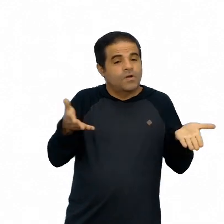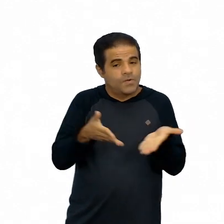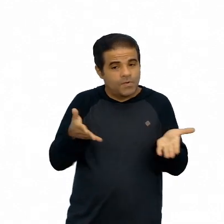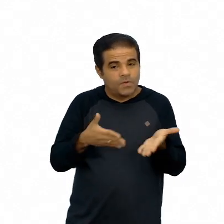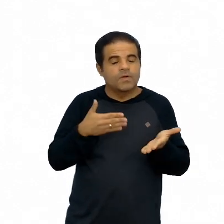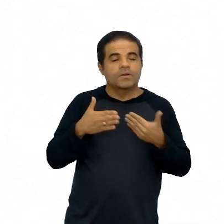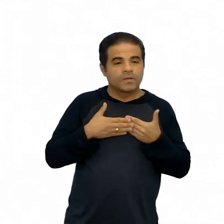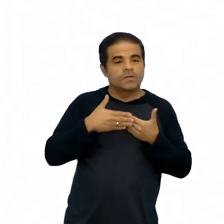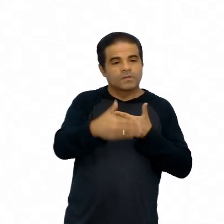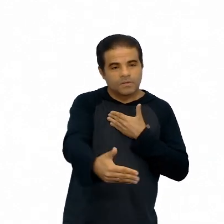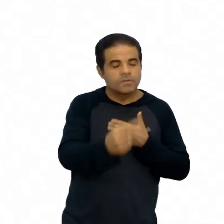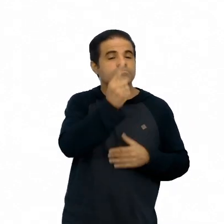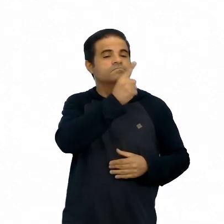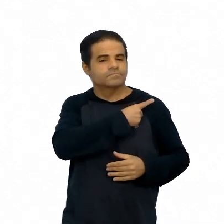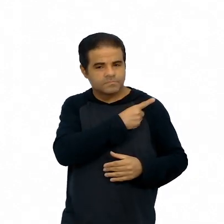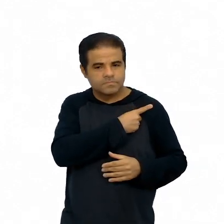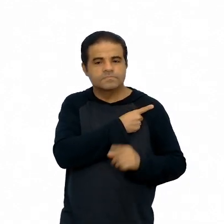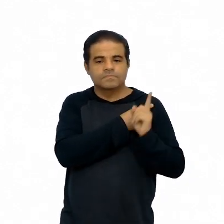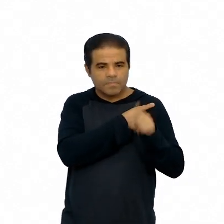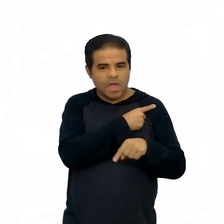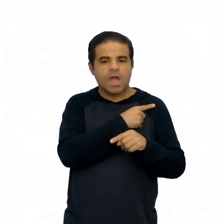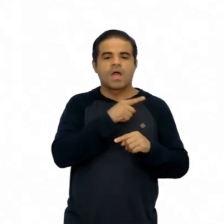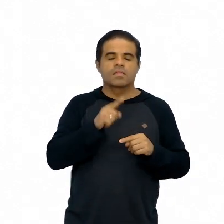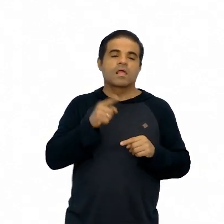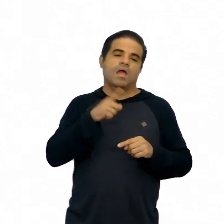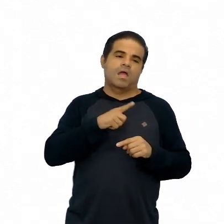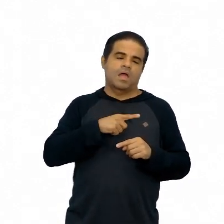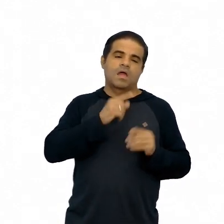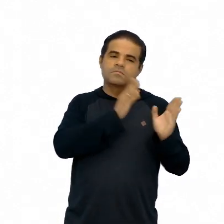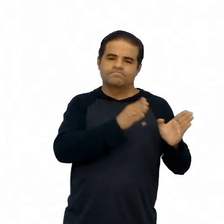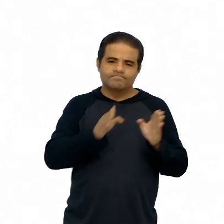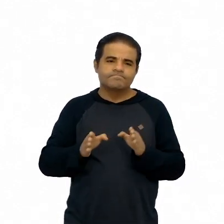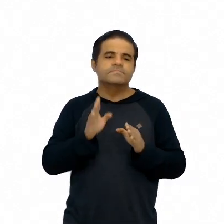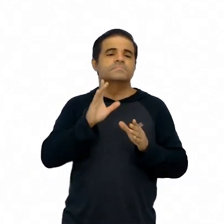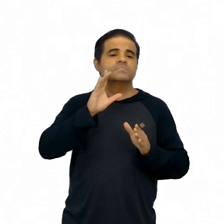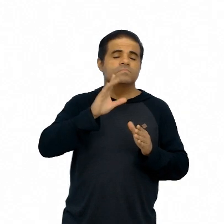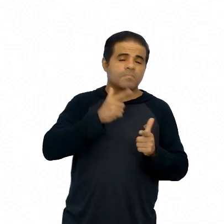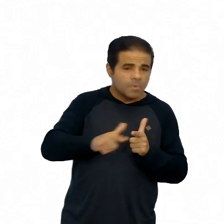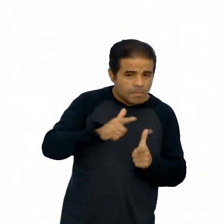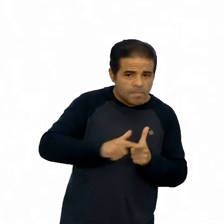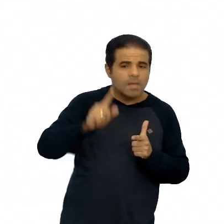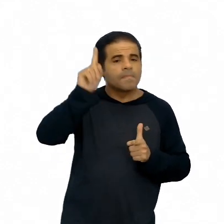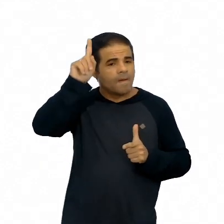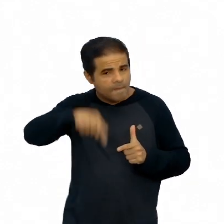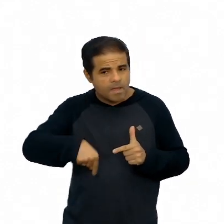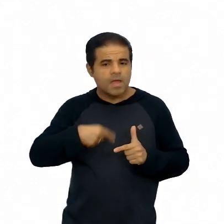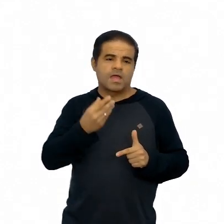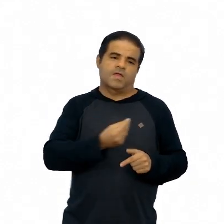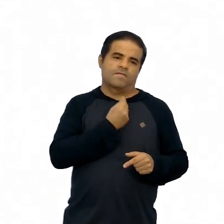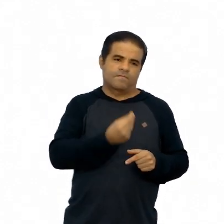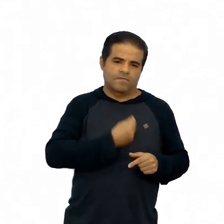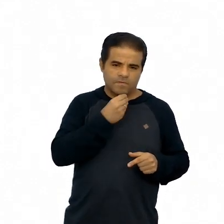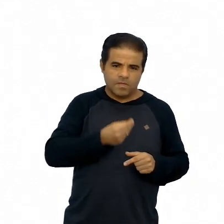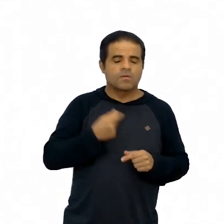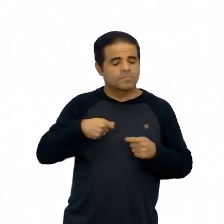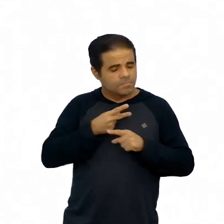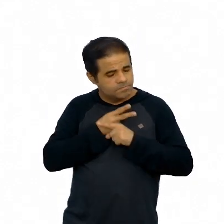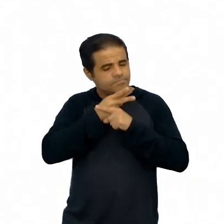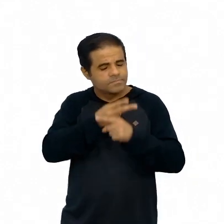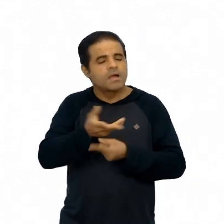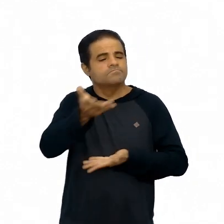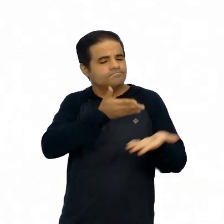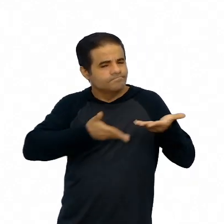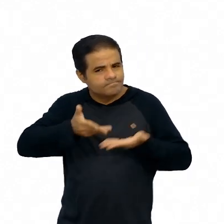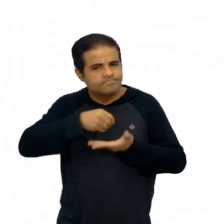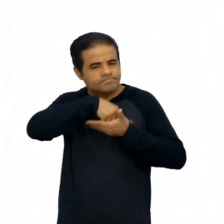talvez hoje, da primeiro ano do ensino médio, ele está com algumas defasagens devido a esse momento que ele viveu. Então, eu tenho que buscar resgatar